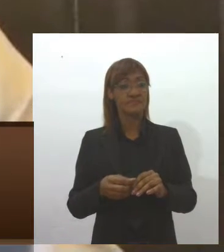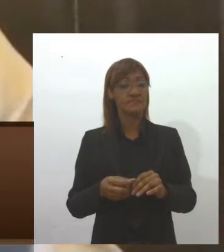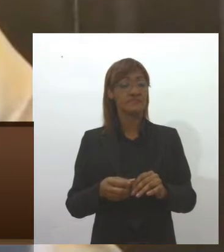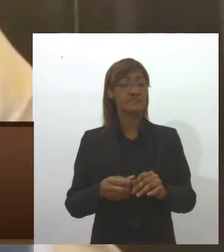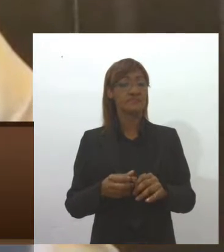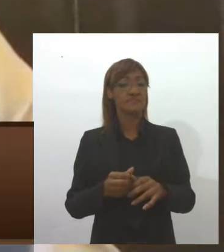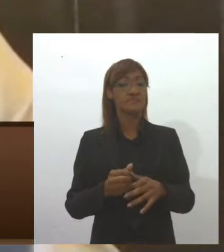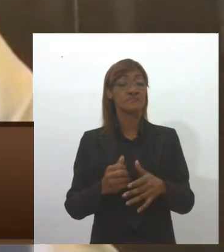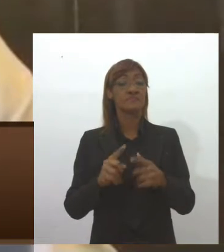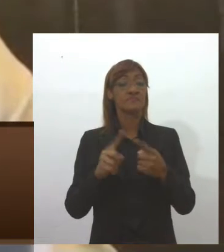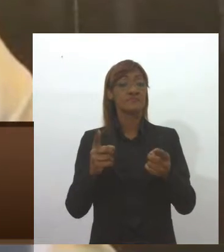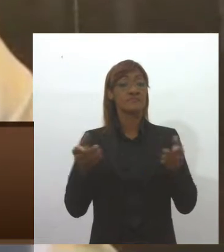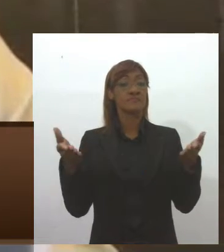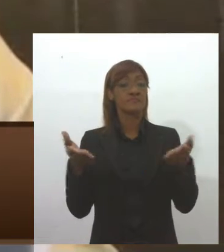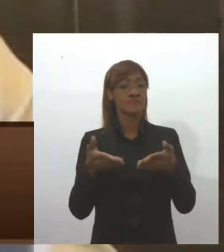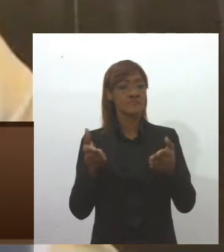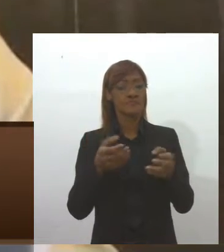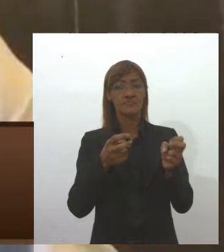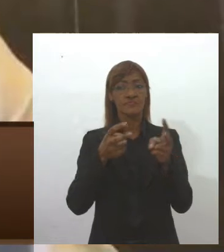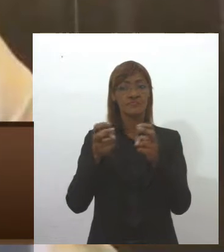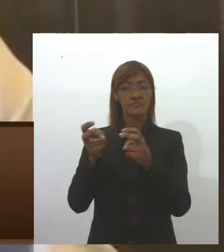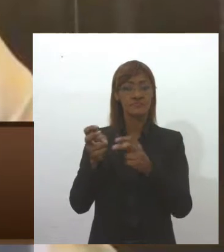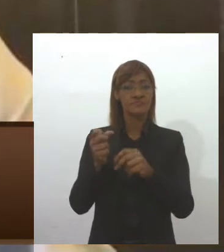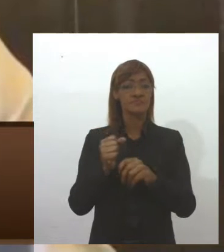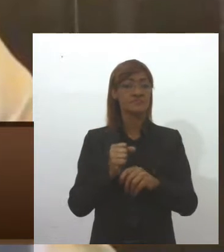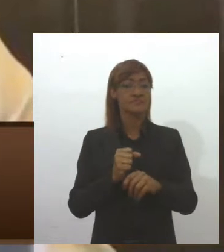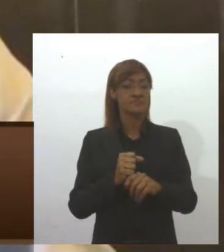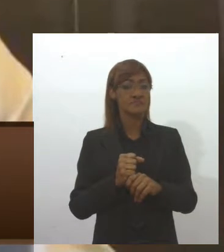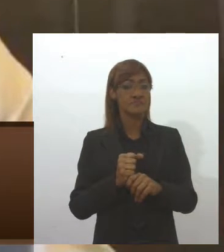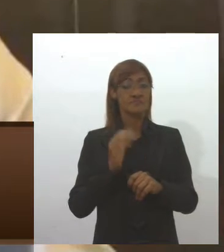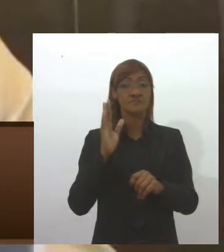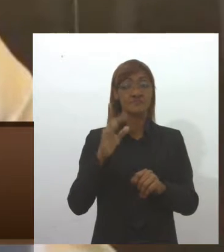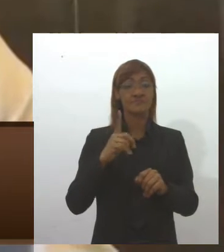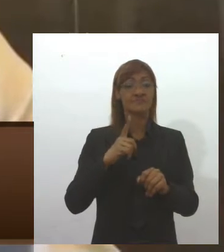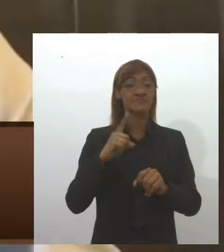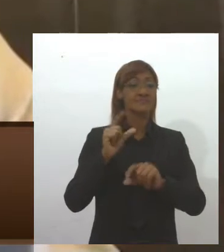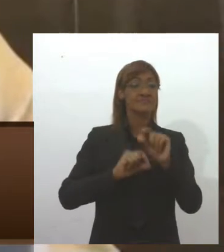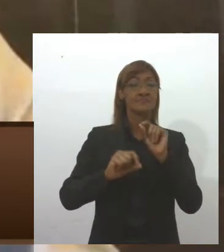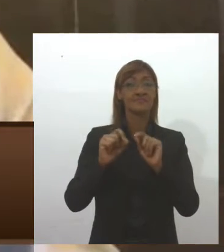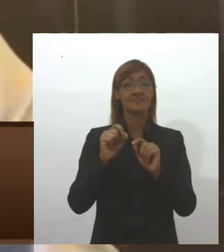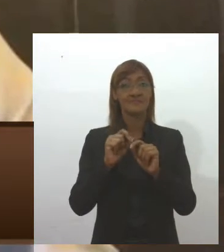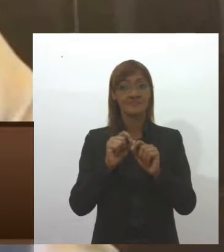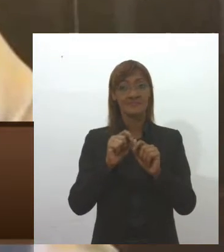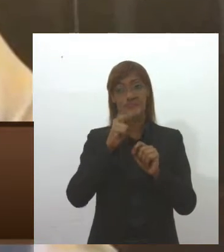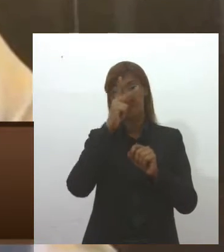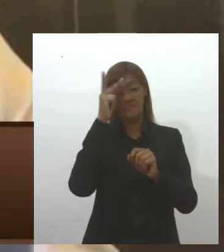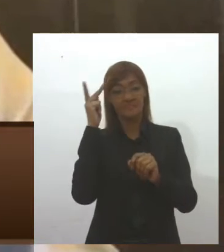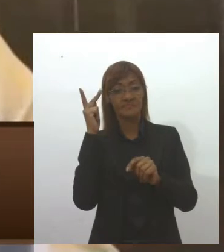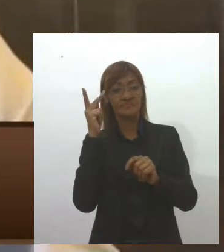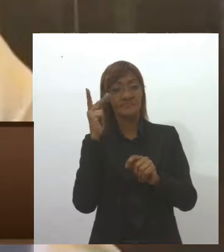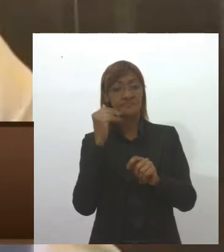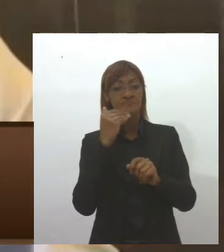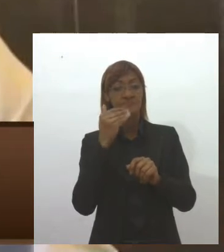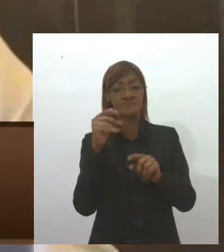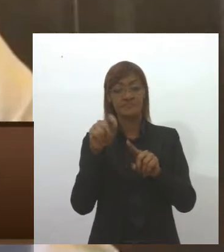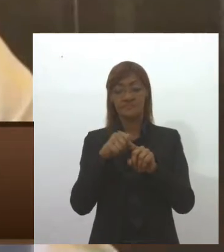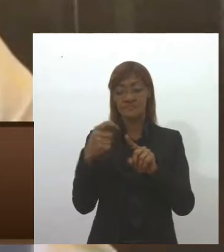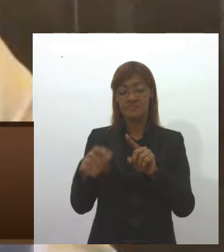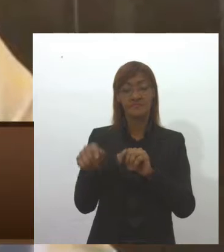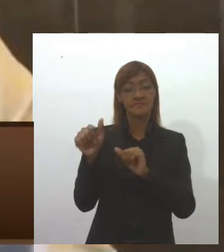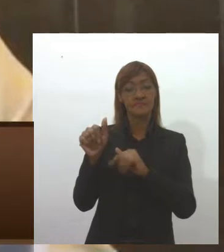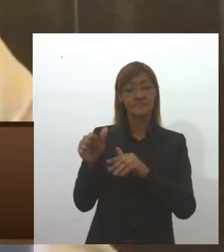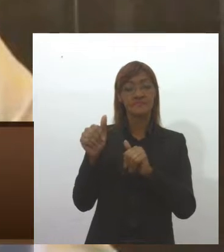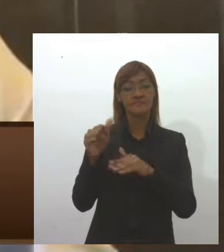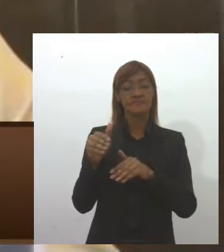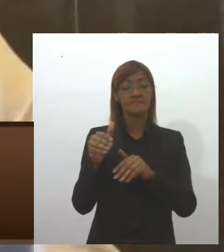a gente já tem sentido o telefone tocando, como a gente fala no jargão da hotelaria. A partir agora de setembro, a gente já está começando a